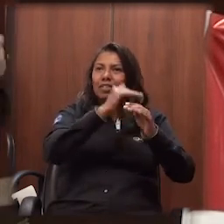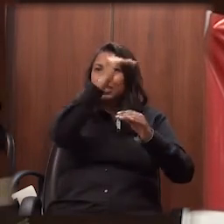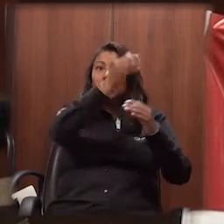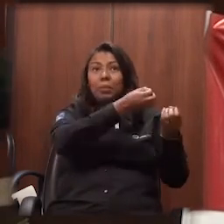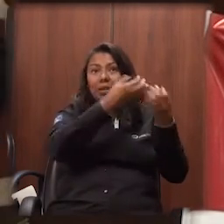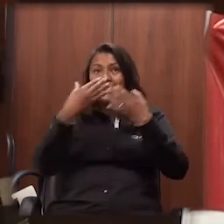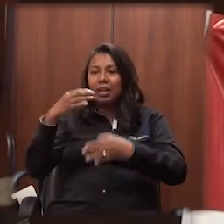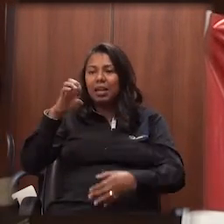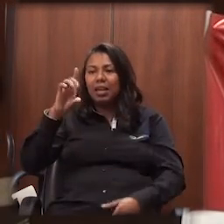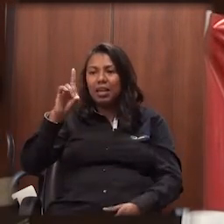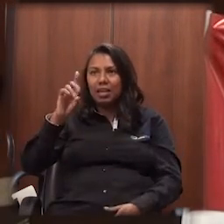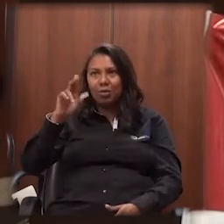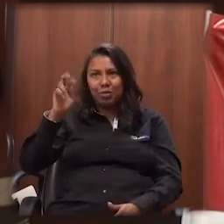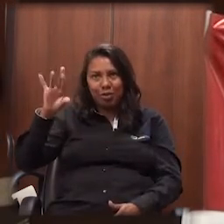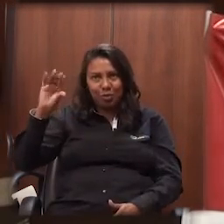ao Eduardo Bittar.